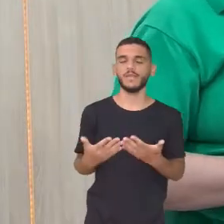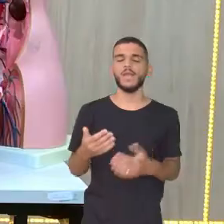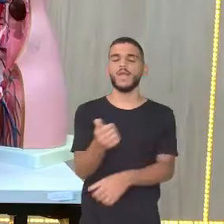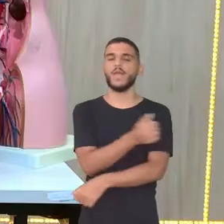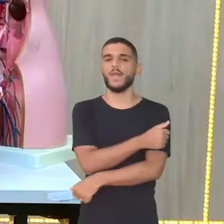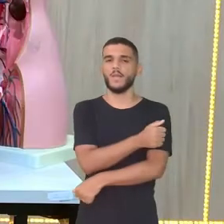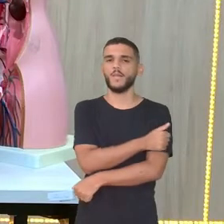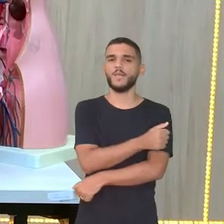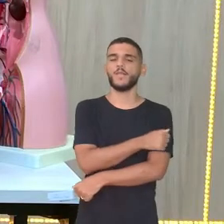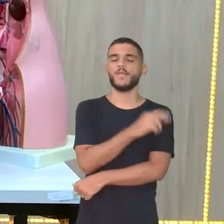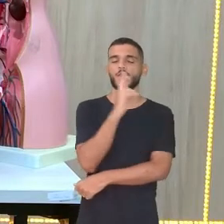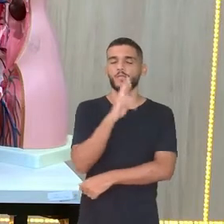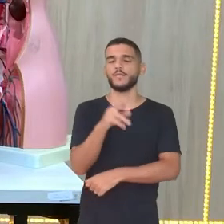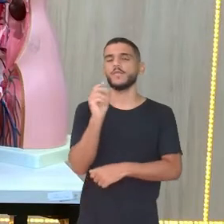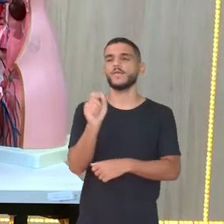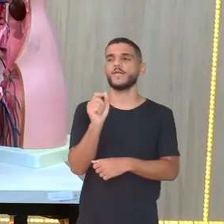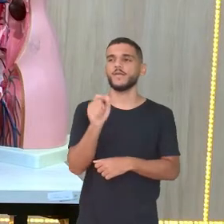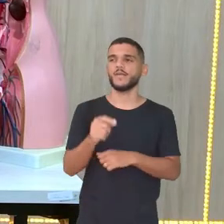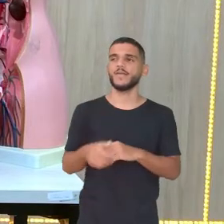eles tinham